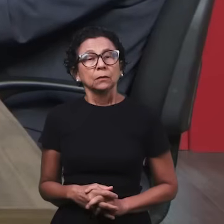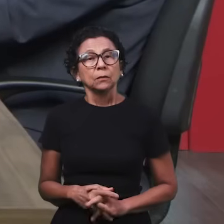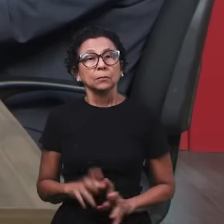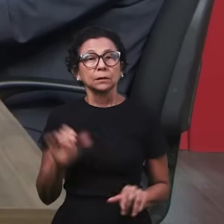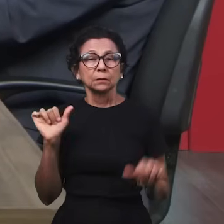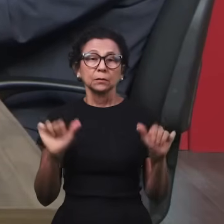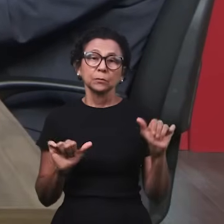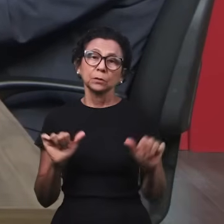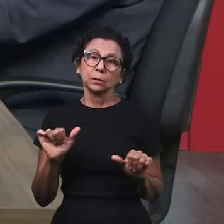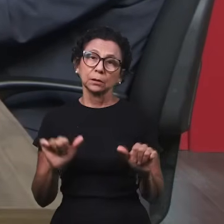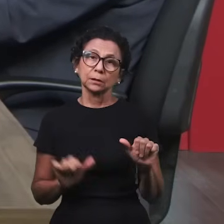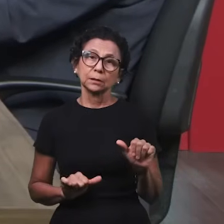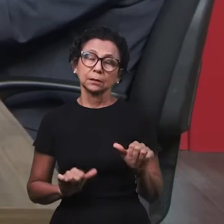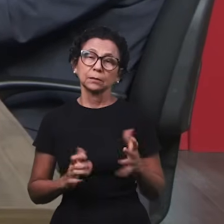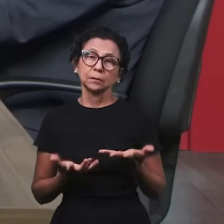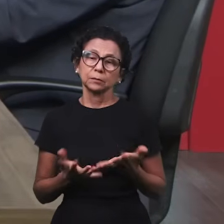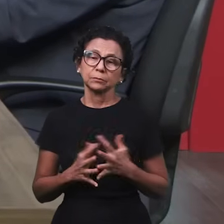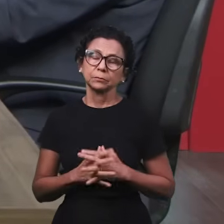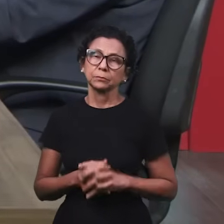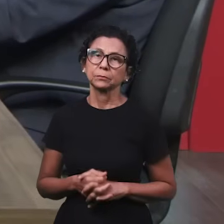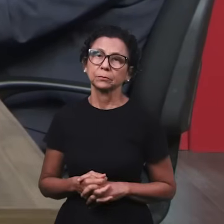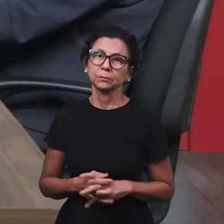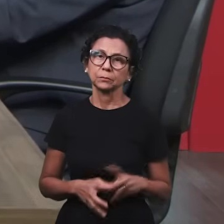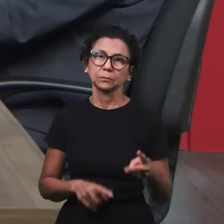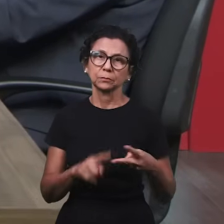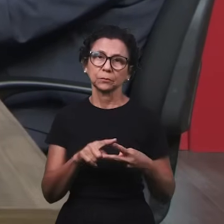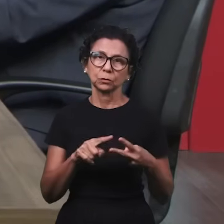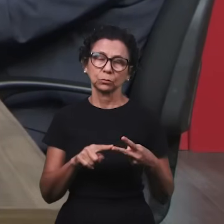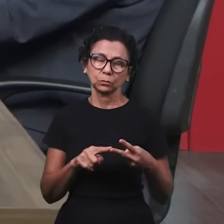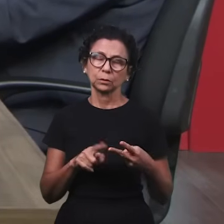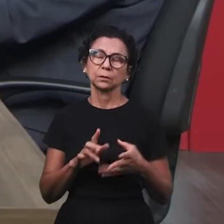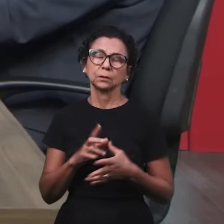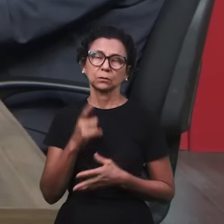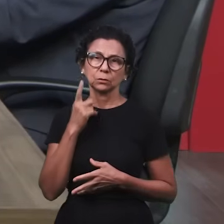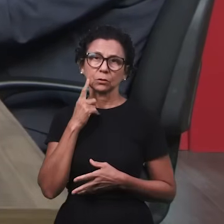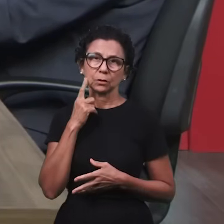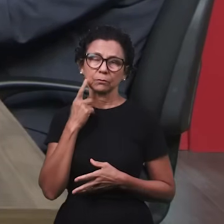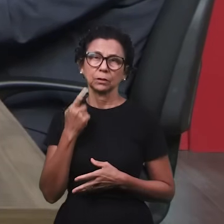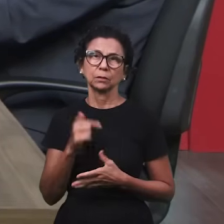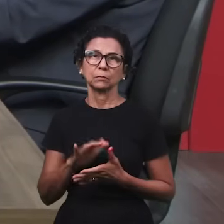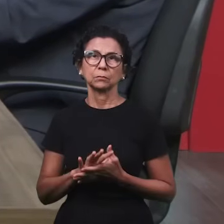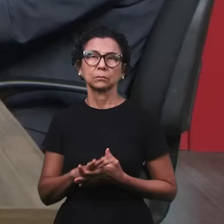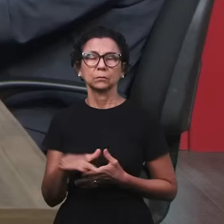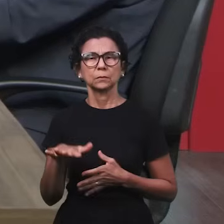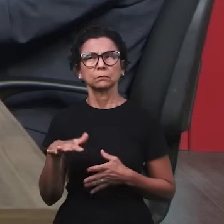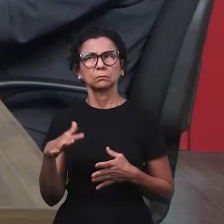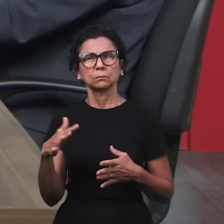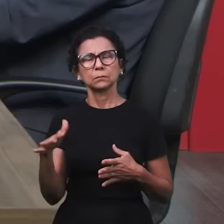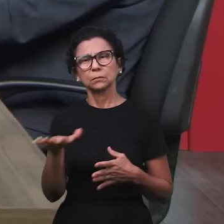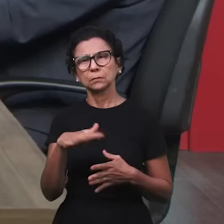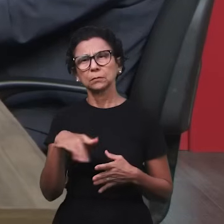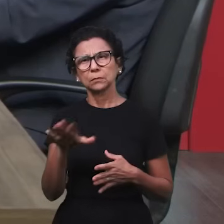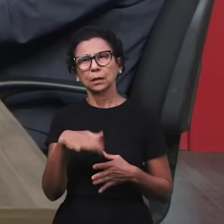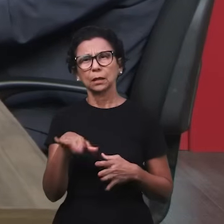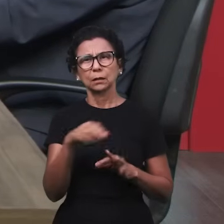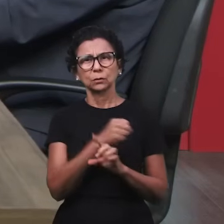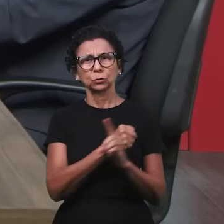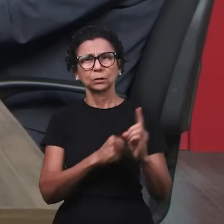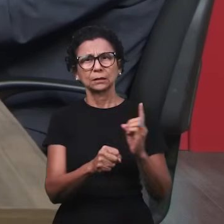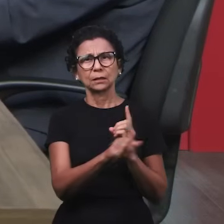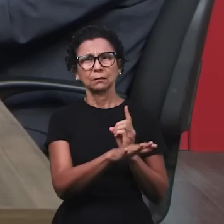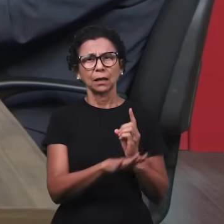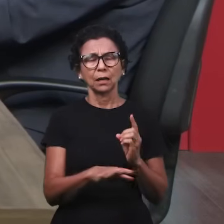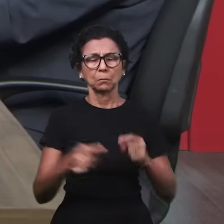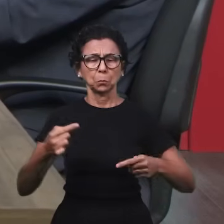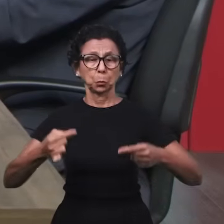do relativismo contemporâneo, né, disso que a gente observa no aspecto social, político, da sociedade de um